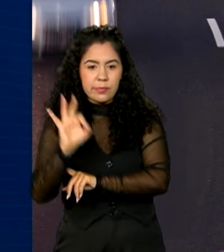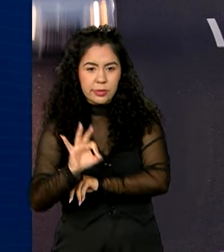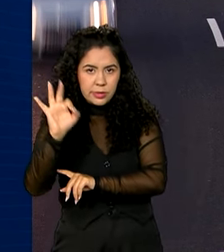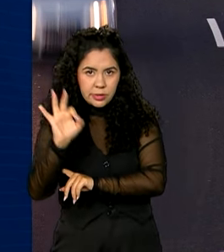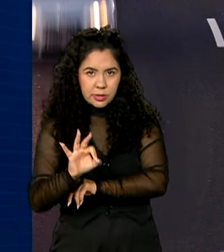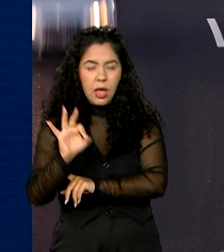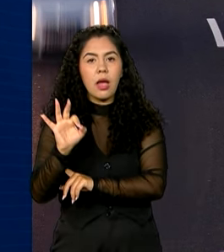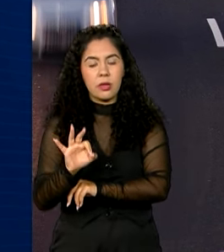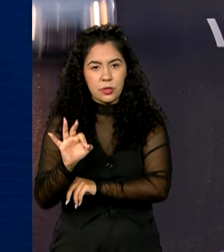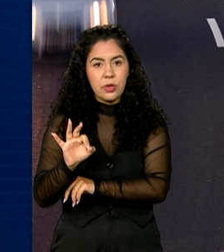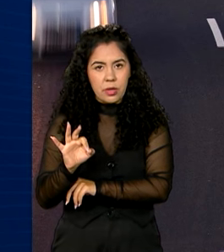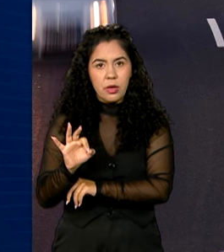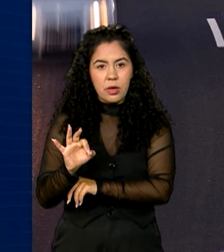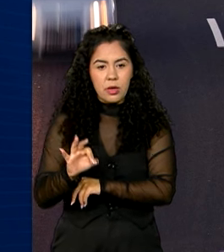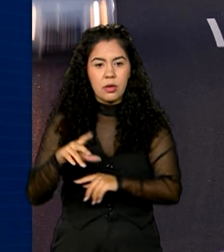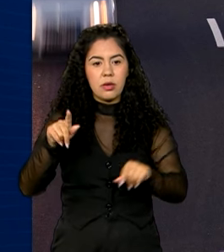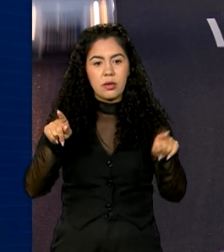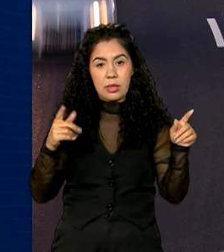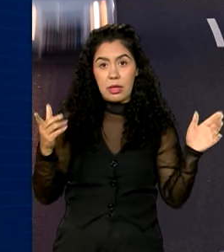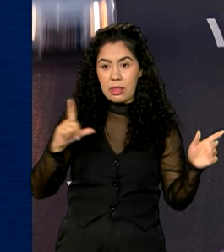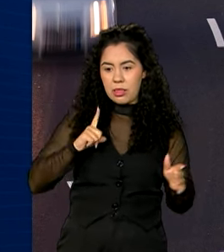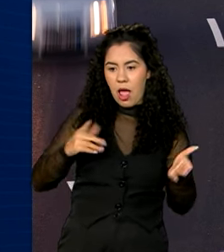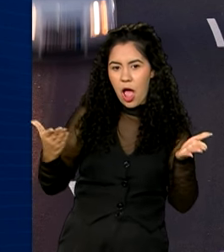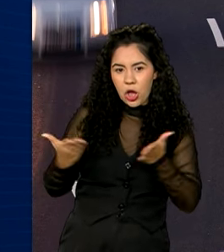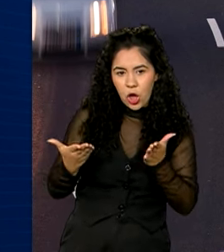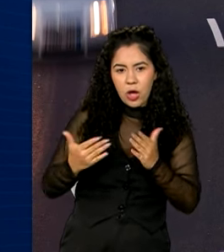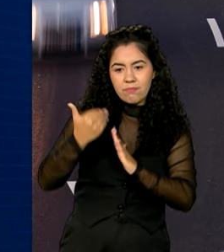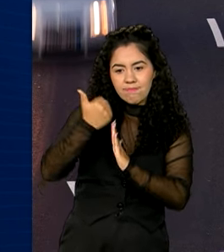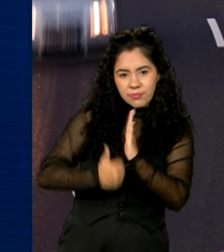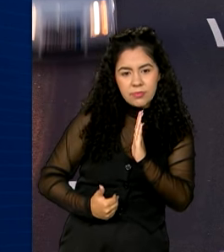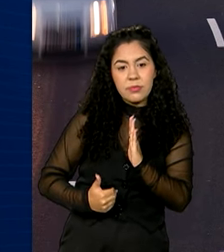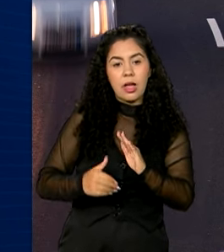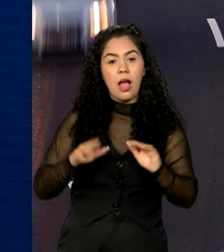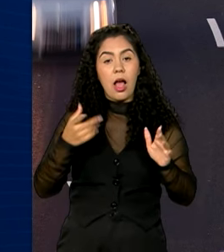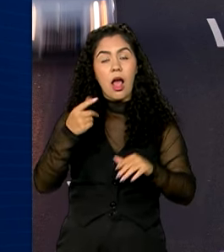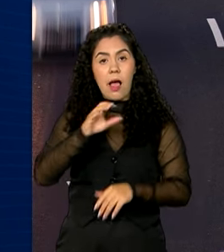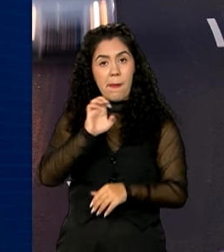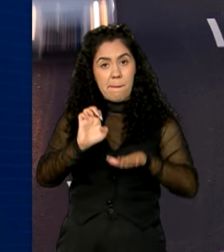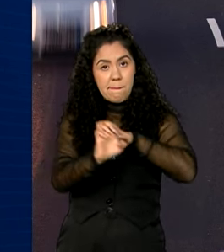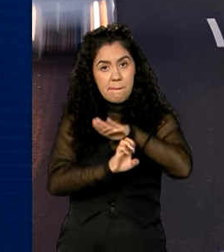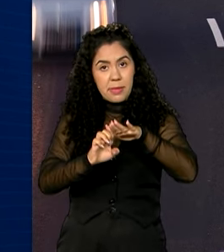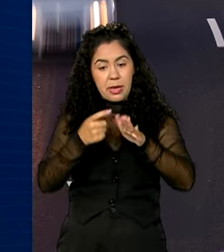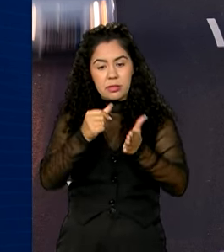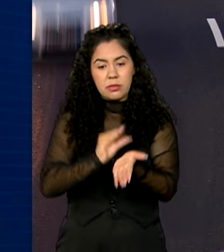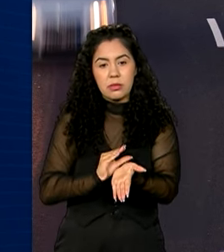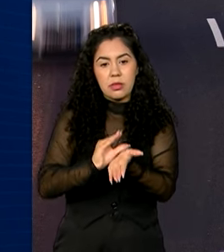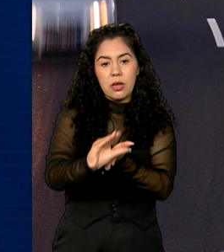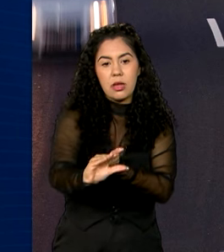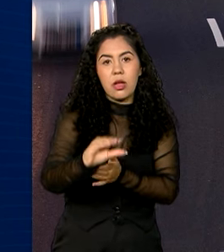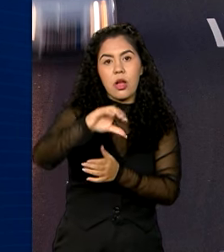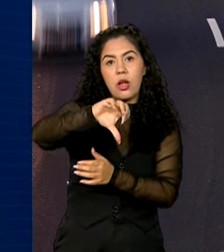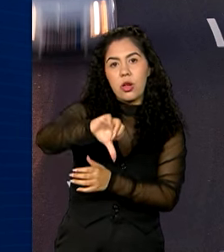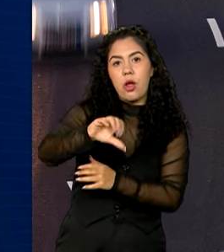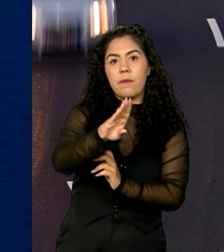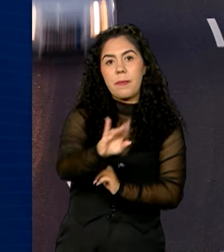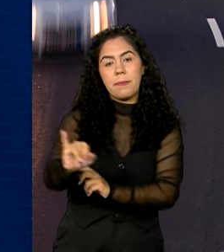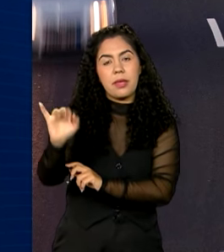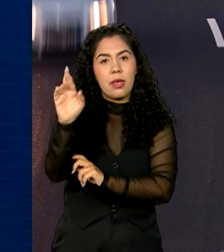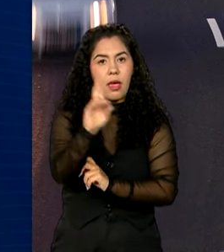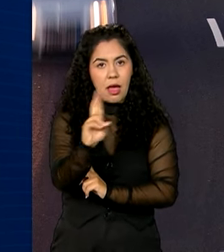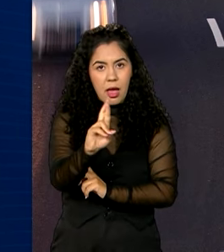0,94% em relação ao praticado atualmente, a empresa deverá investir cerca de R$ 9 bilhões no trecho